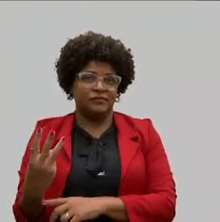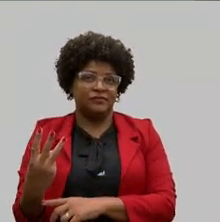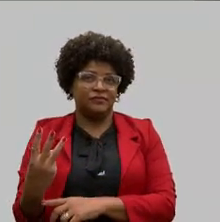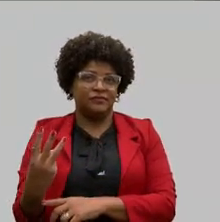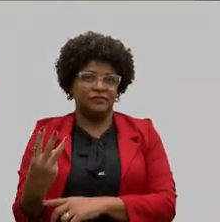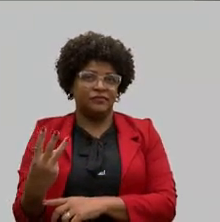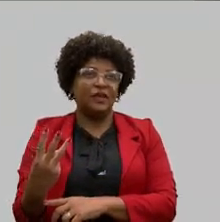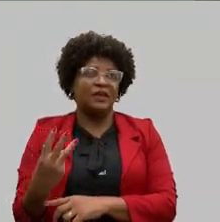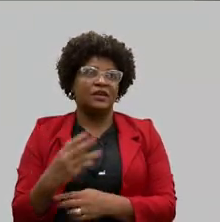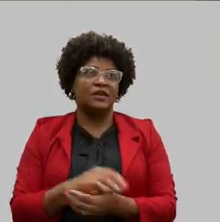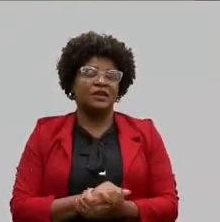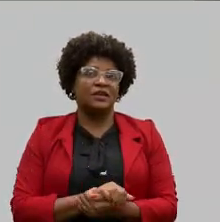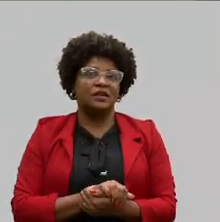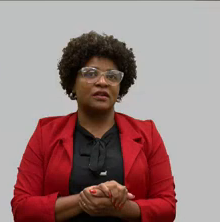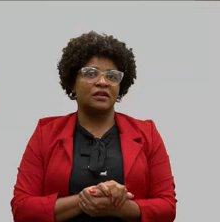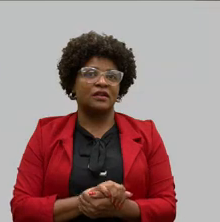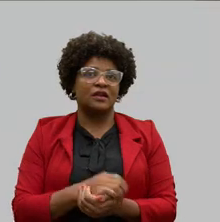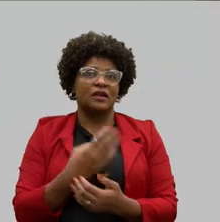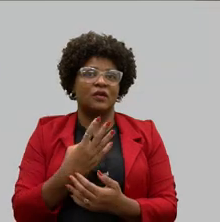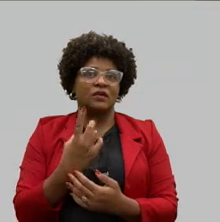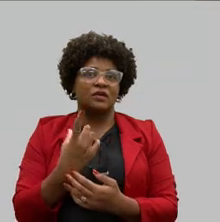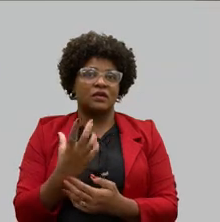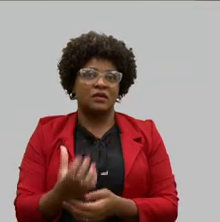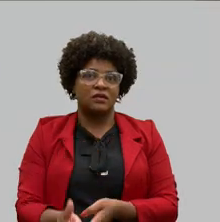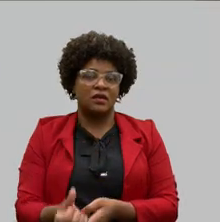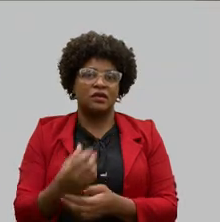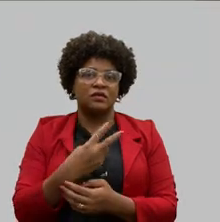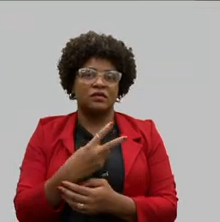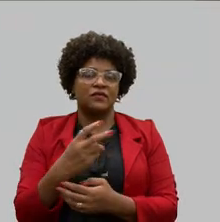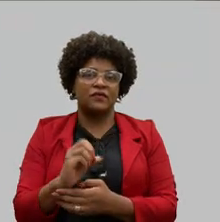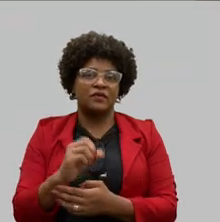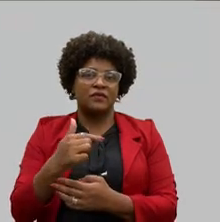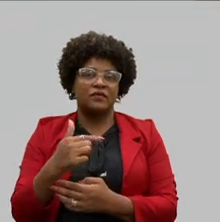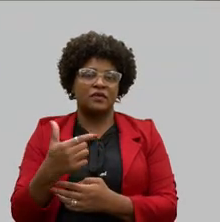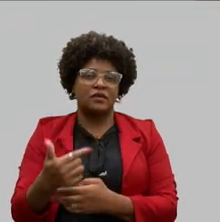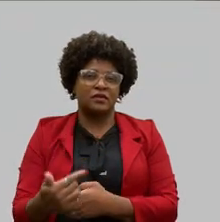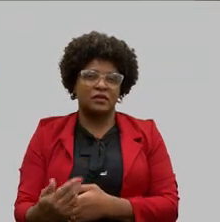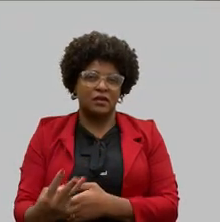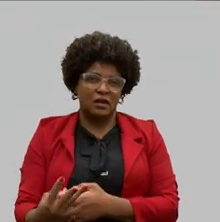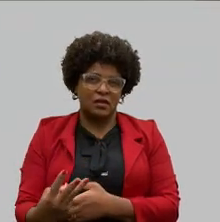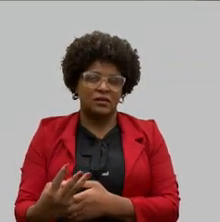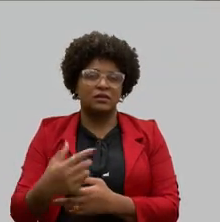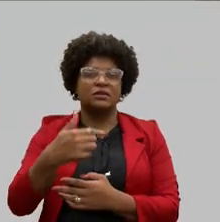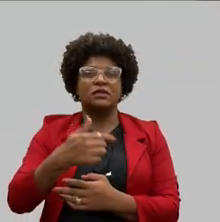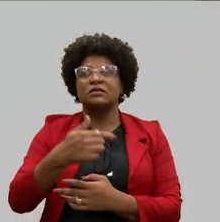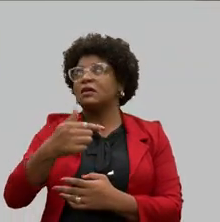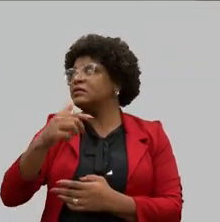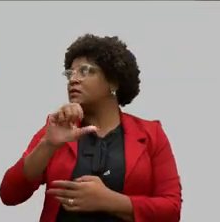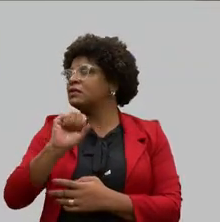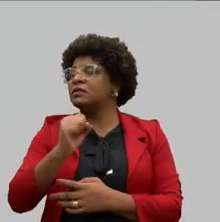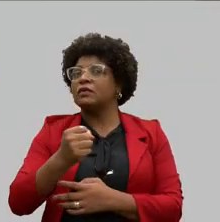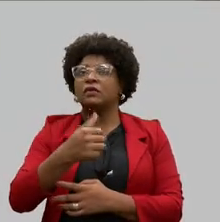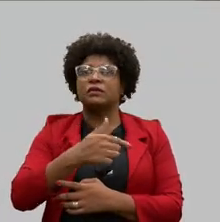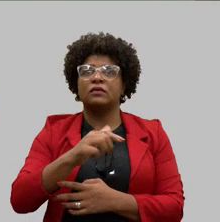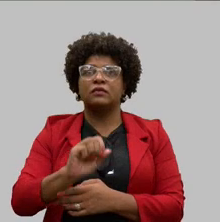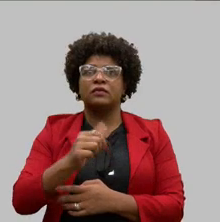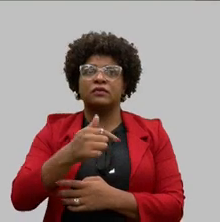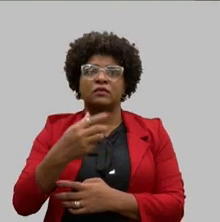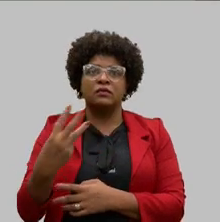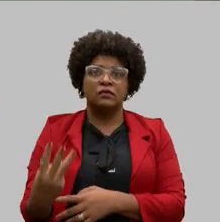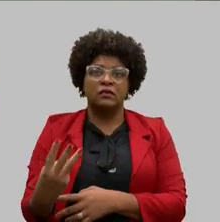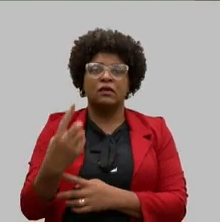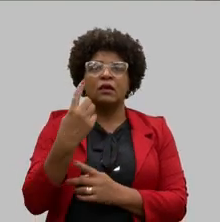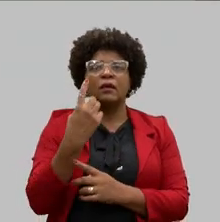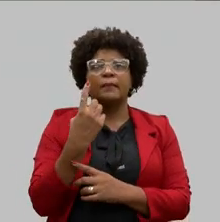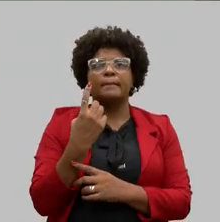2023 416 de 2023 778 de 2023 e